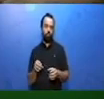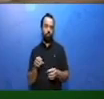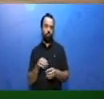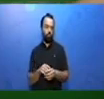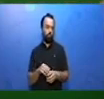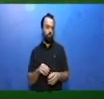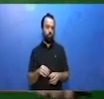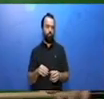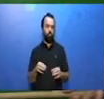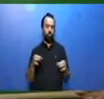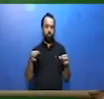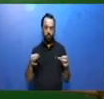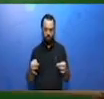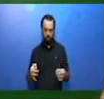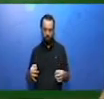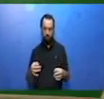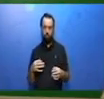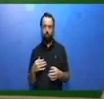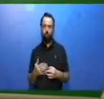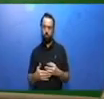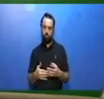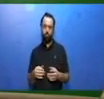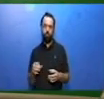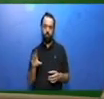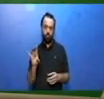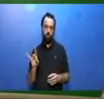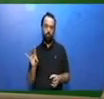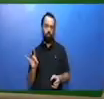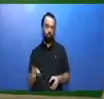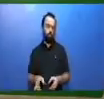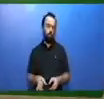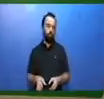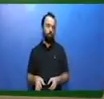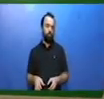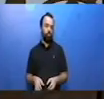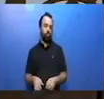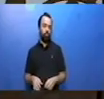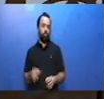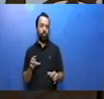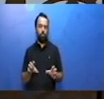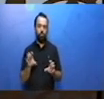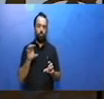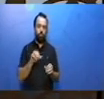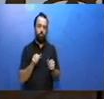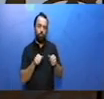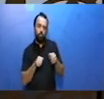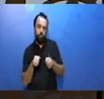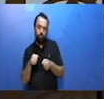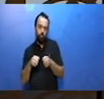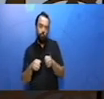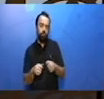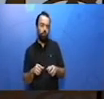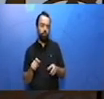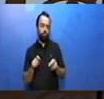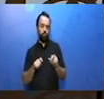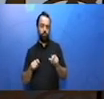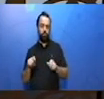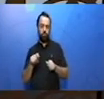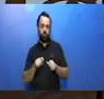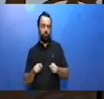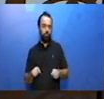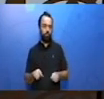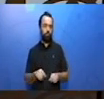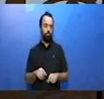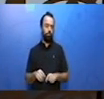colar, confere com a videoaula, você vai ver o meu montado, põe no lugar certo. Só depois que você ver que